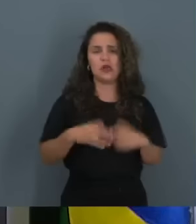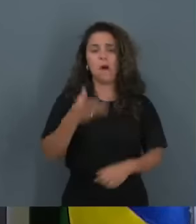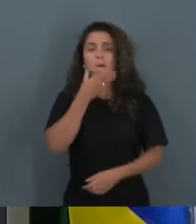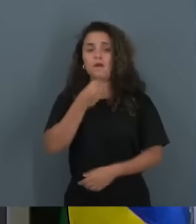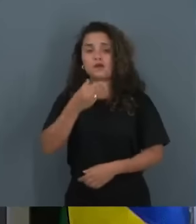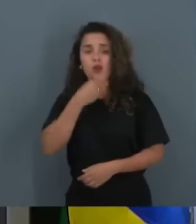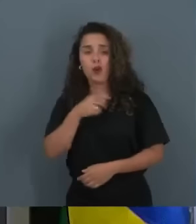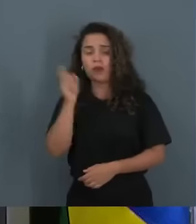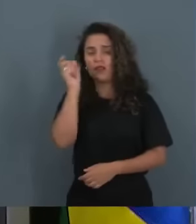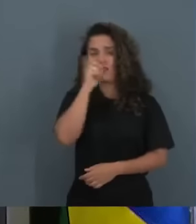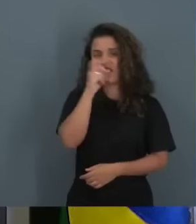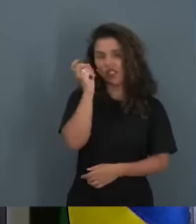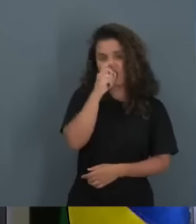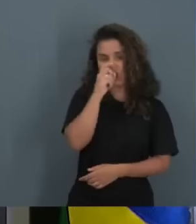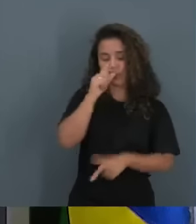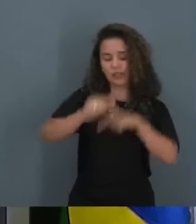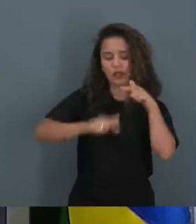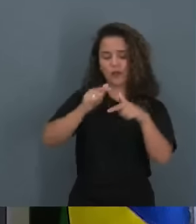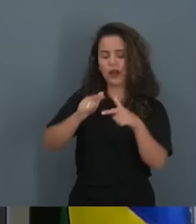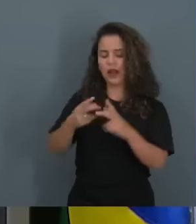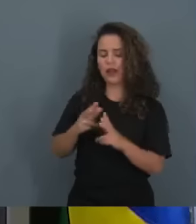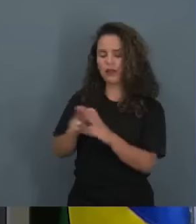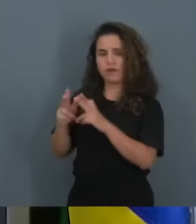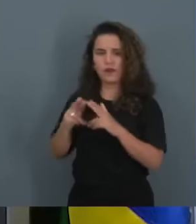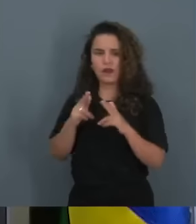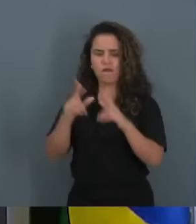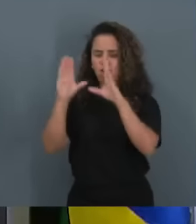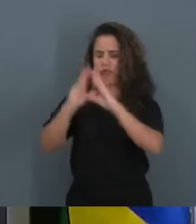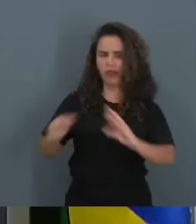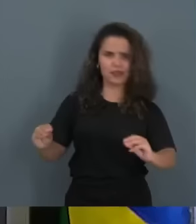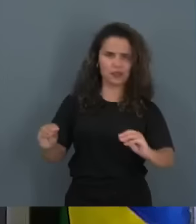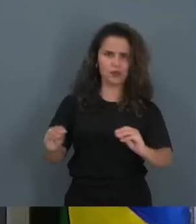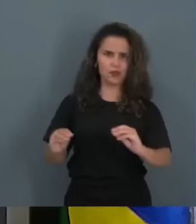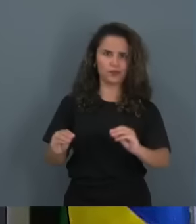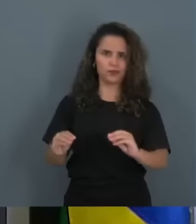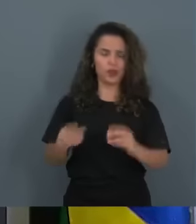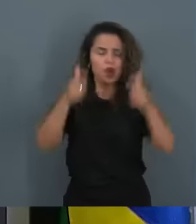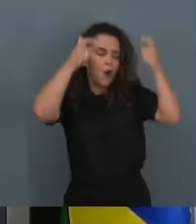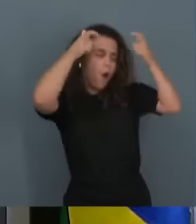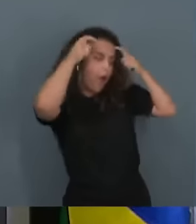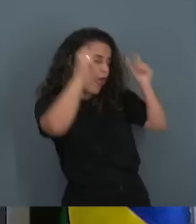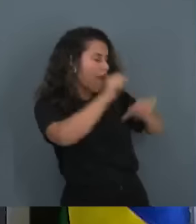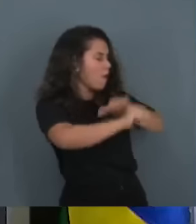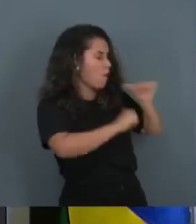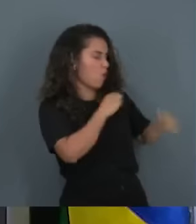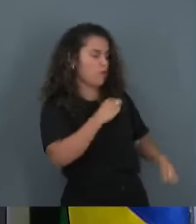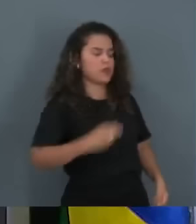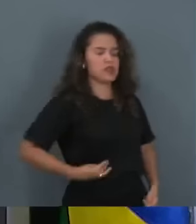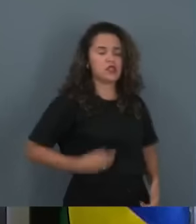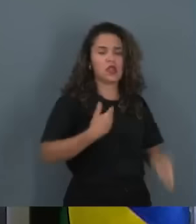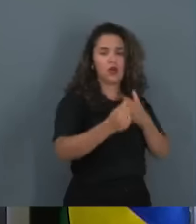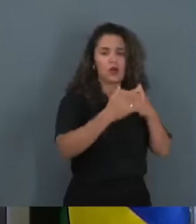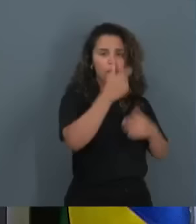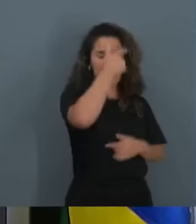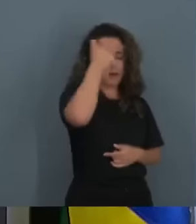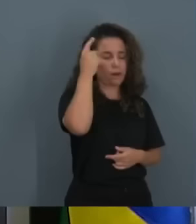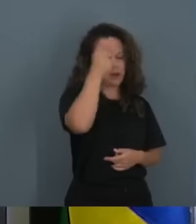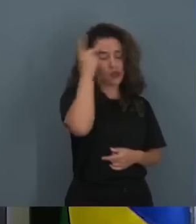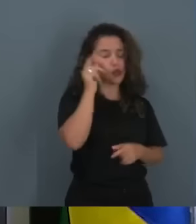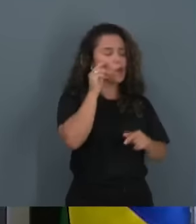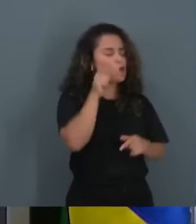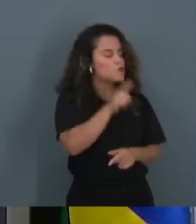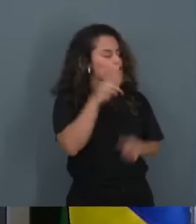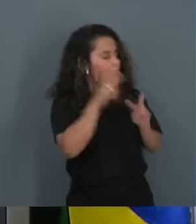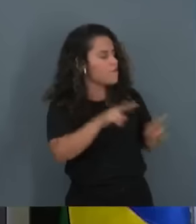em teares vazios. Nem o rei, nem os seus ministros, nem qualquer pessoa da corte conseguia ver o tecido,